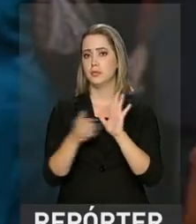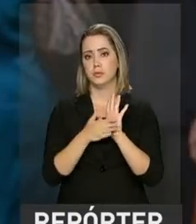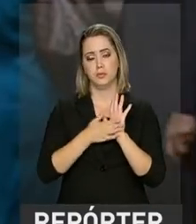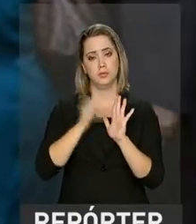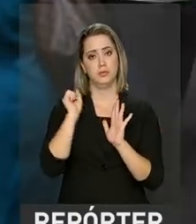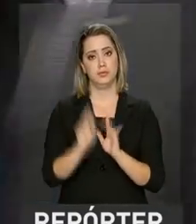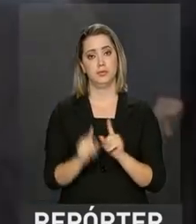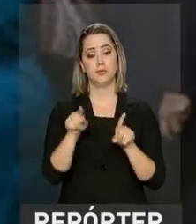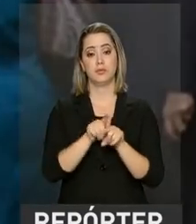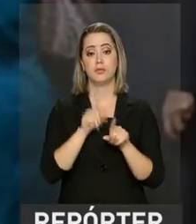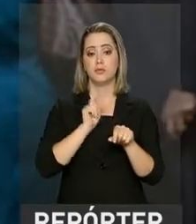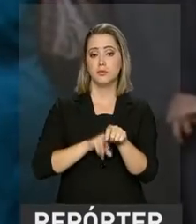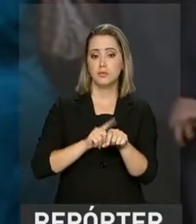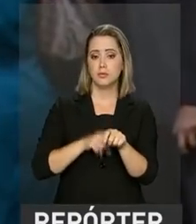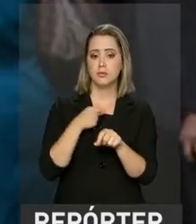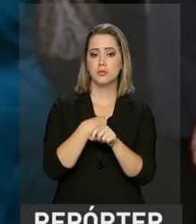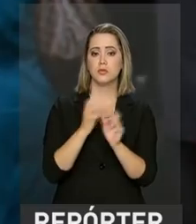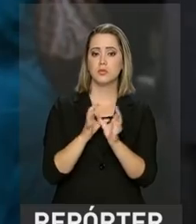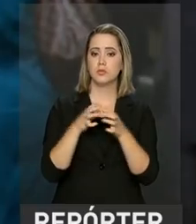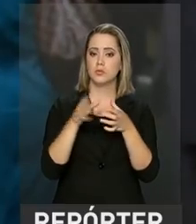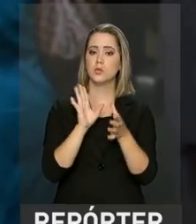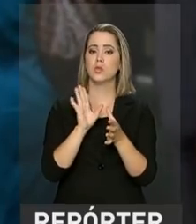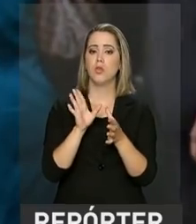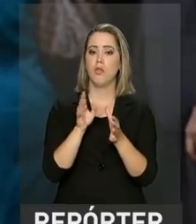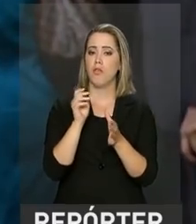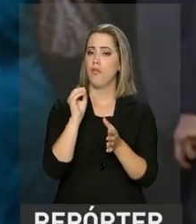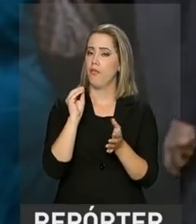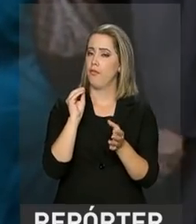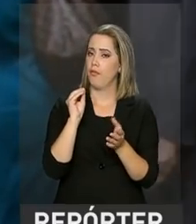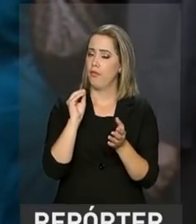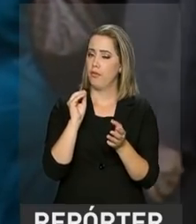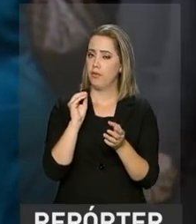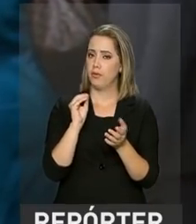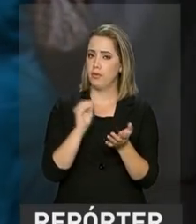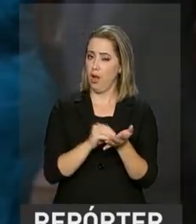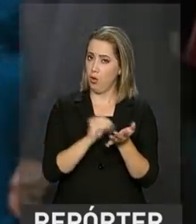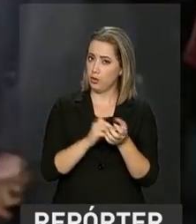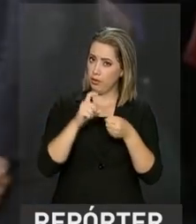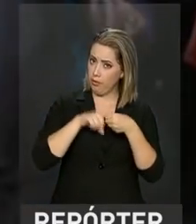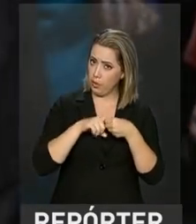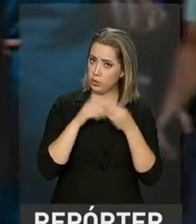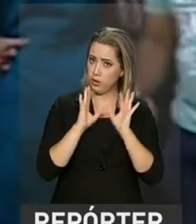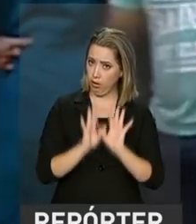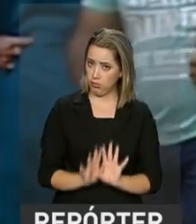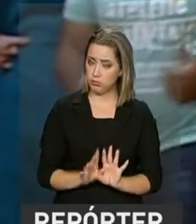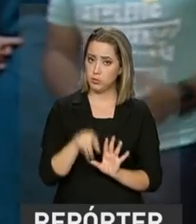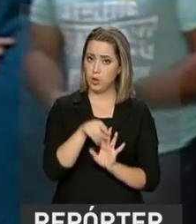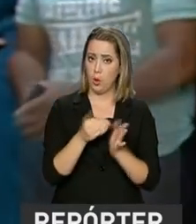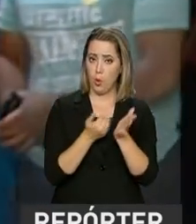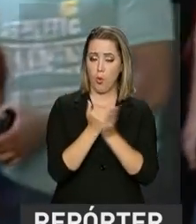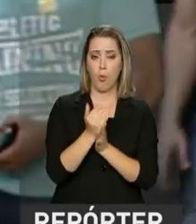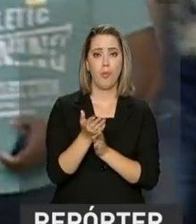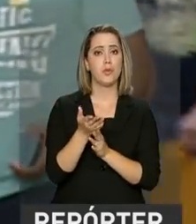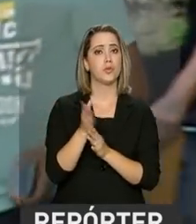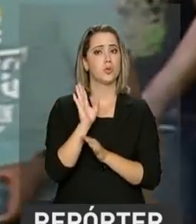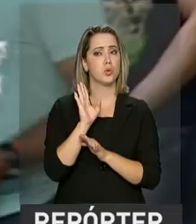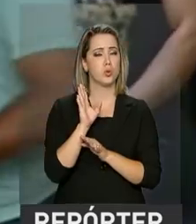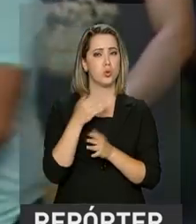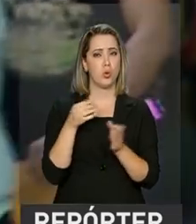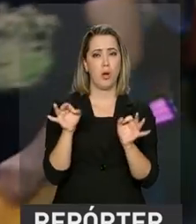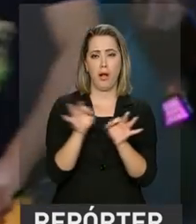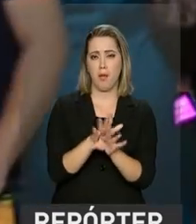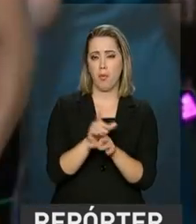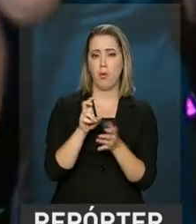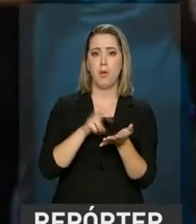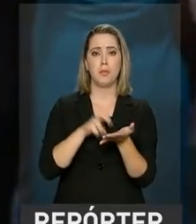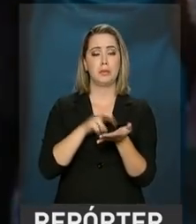Social. Neste momento, a sessão ainda não foi retomada. A sessão que começou no fim da manhã teve uma